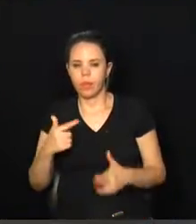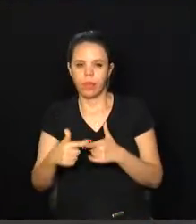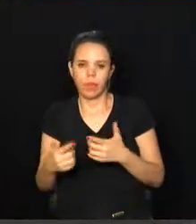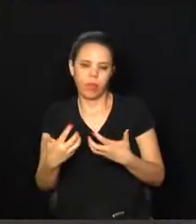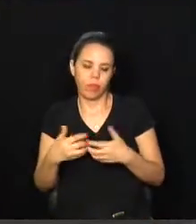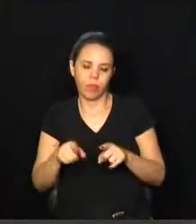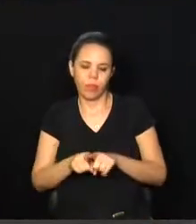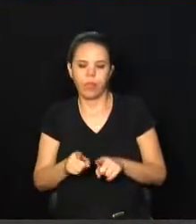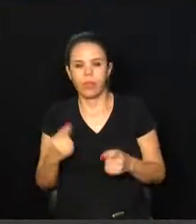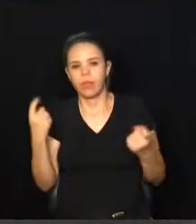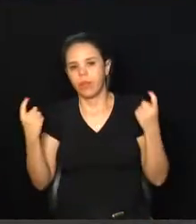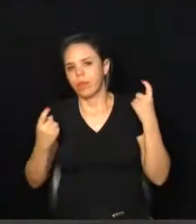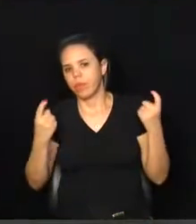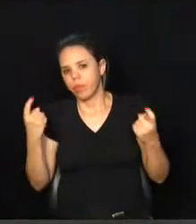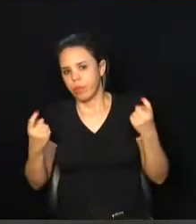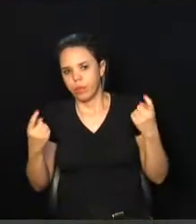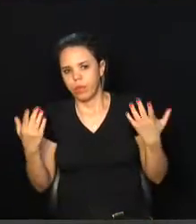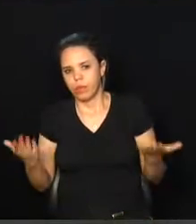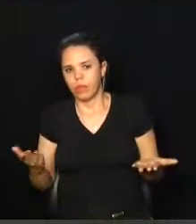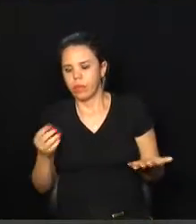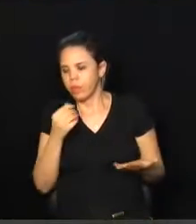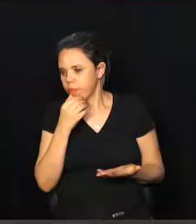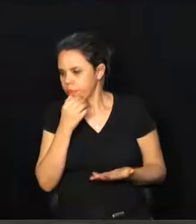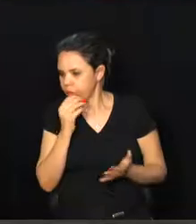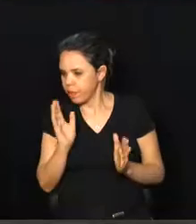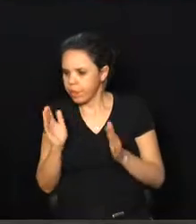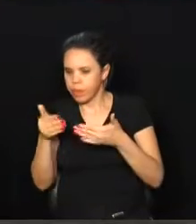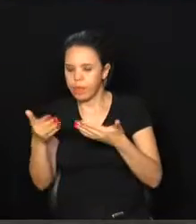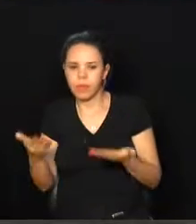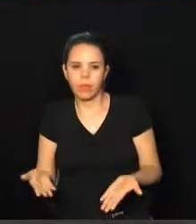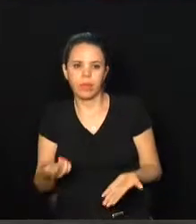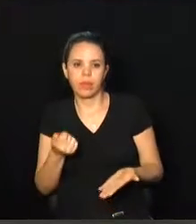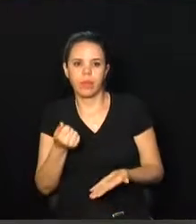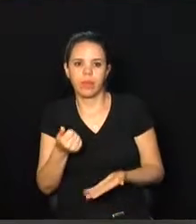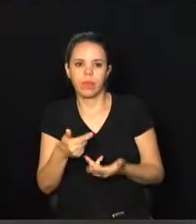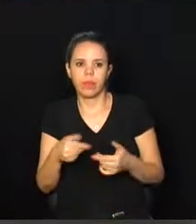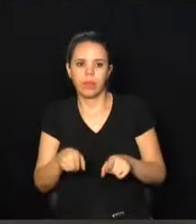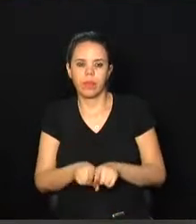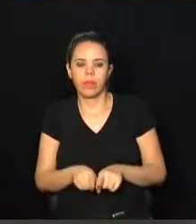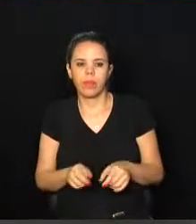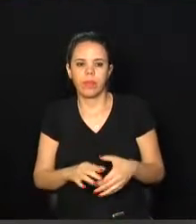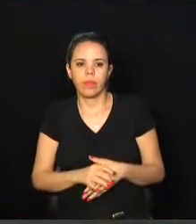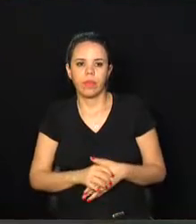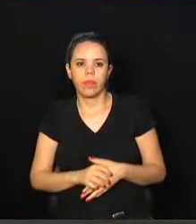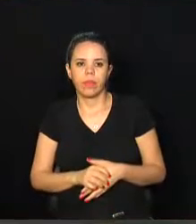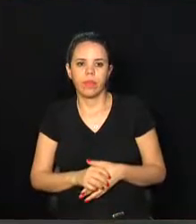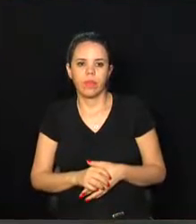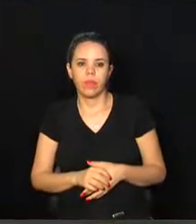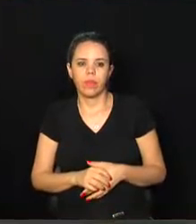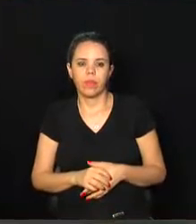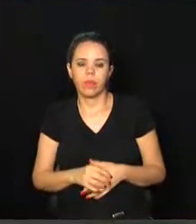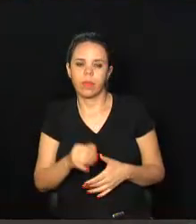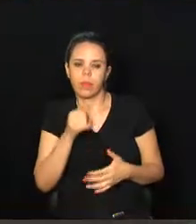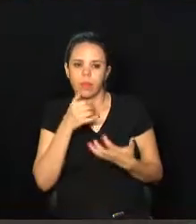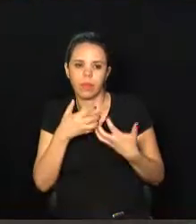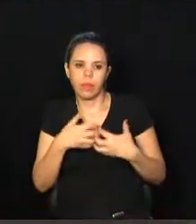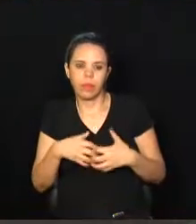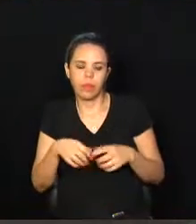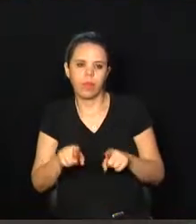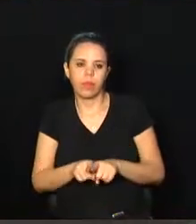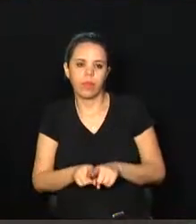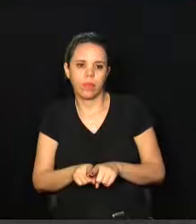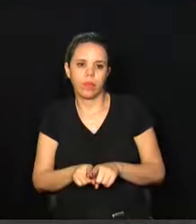É muito preocupante quando a gente foca um pouco as coisas nas consequências.